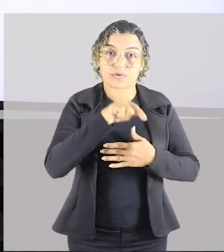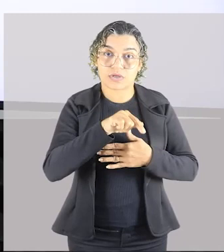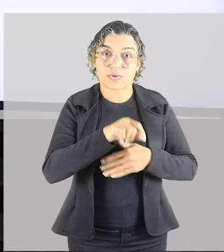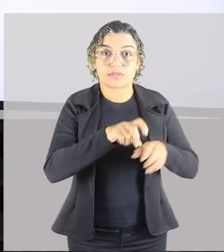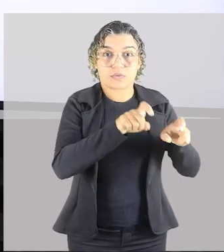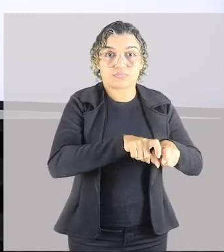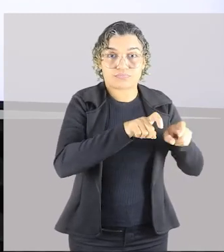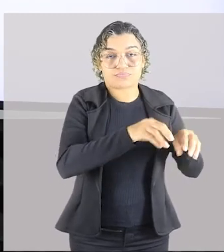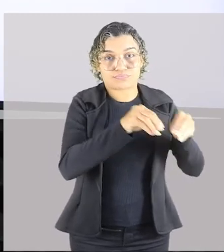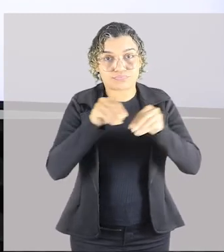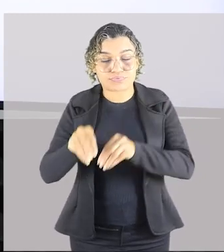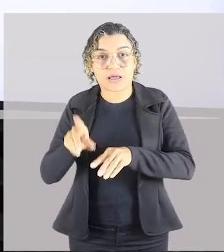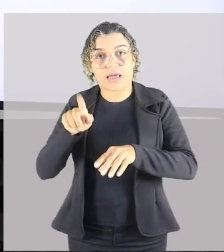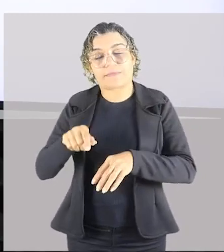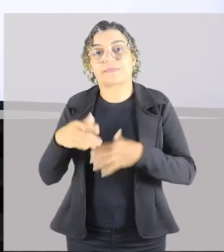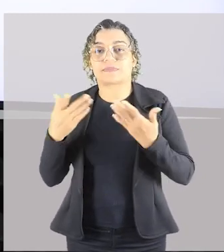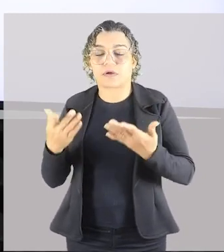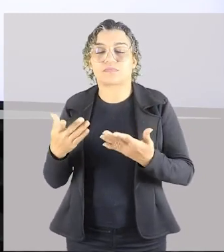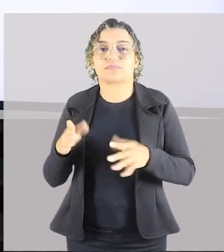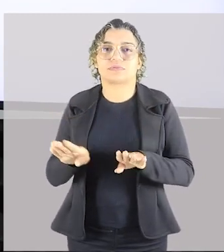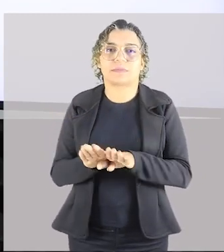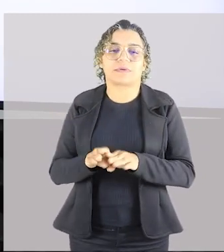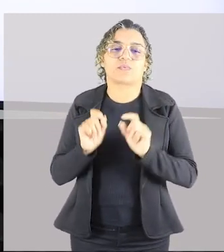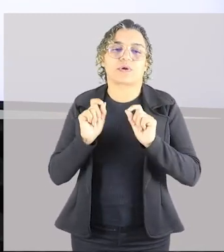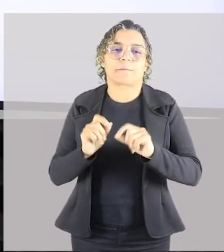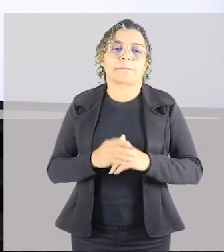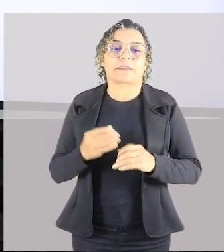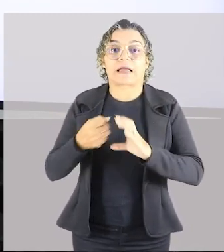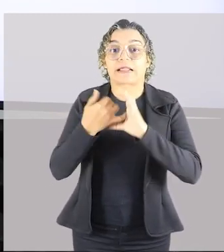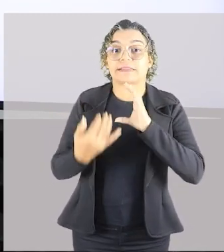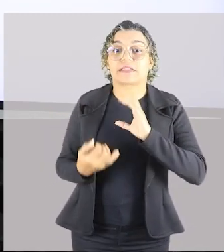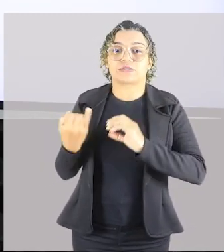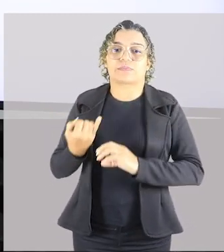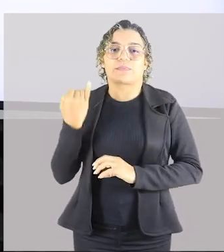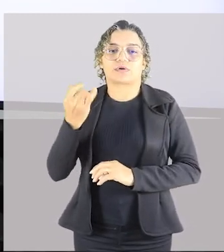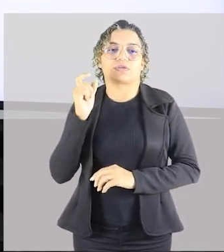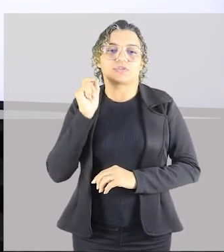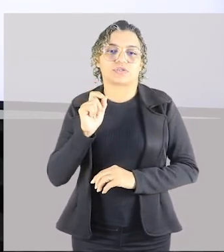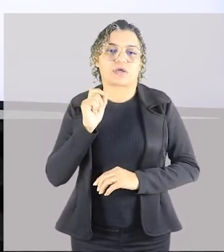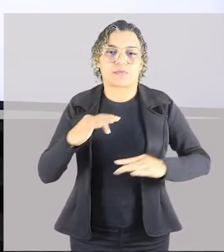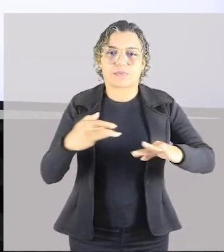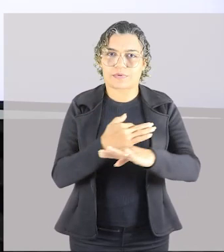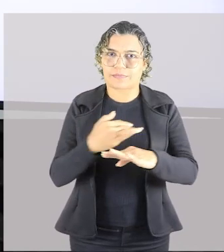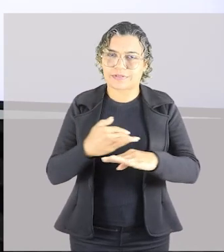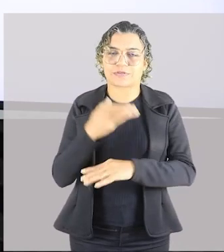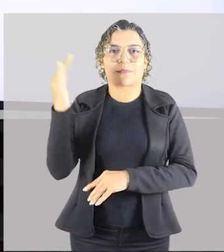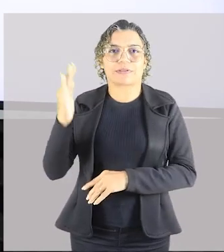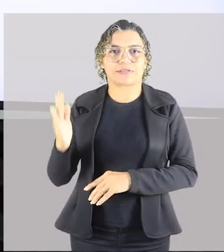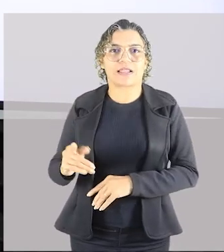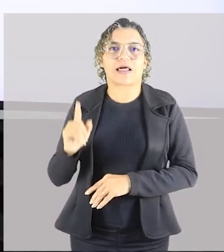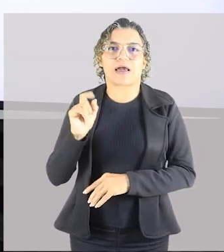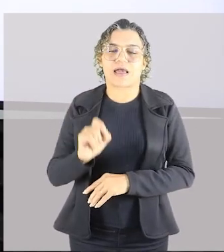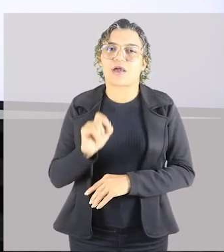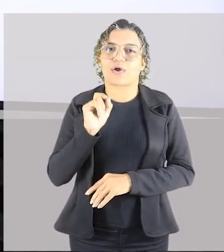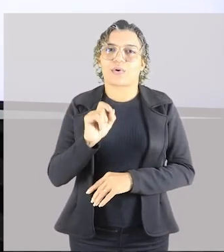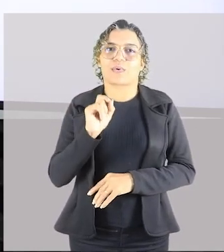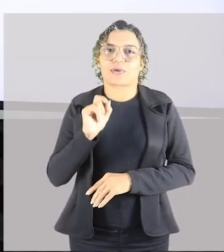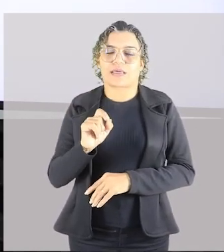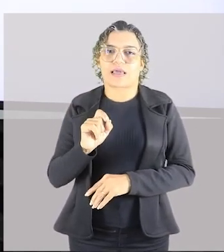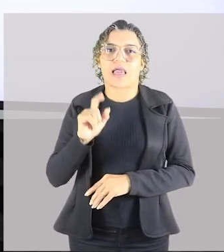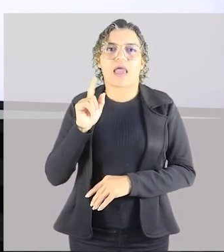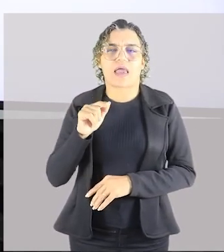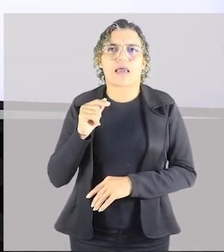no mesmo processo. Então, atenção. Primeira característica importante, tá certo, da urbanização brasileira é que ela é um